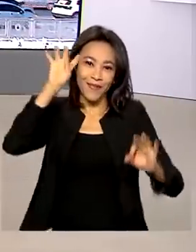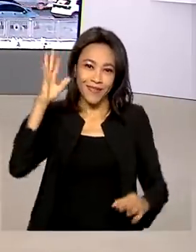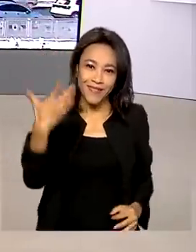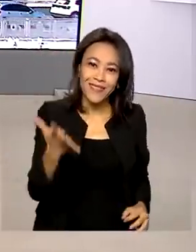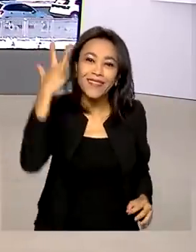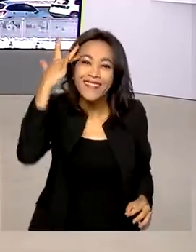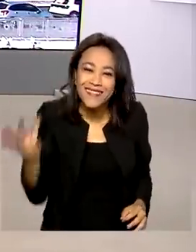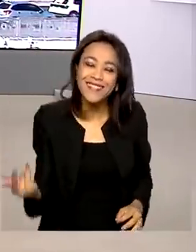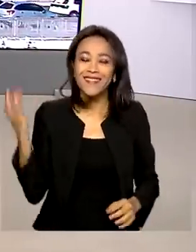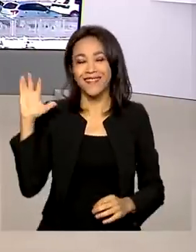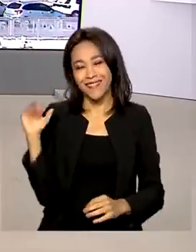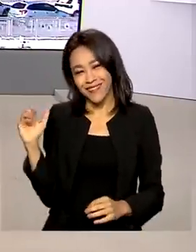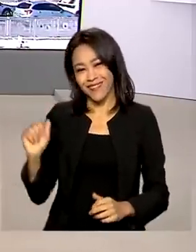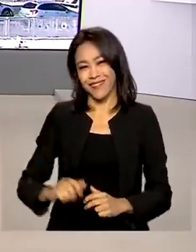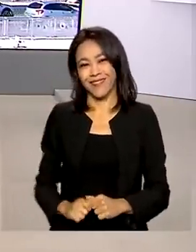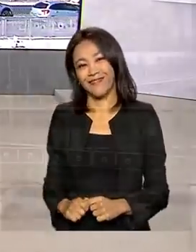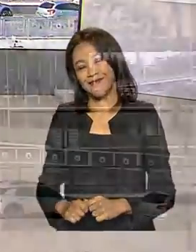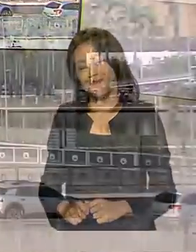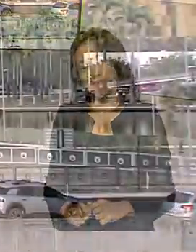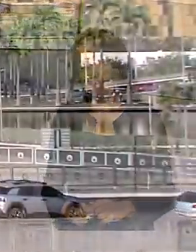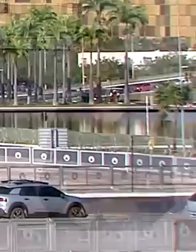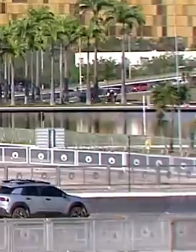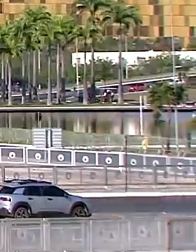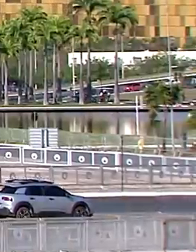e até amanhã tchau tchau